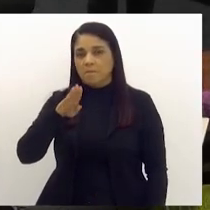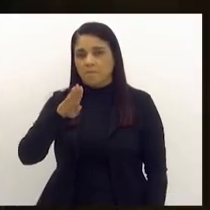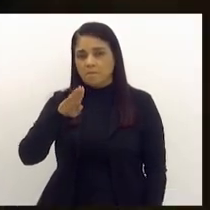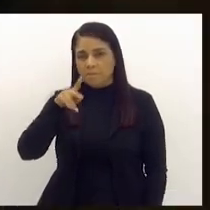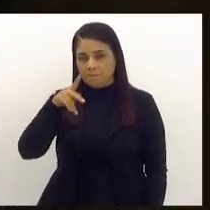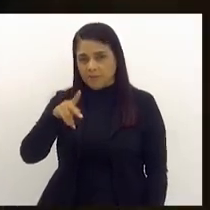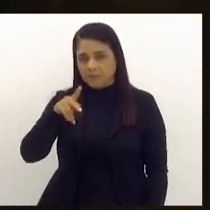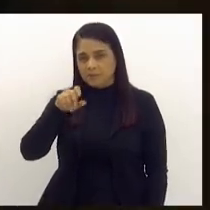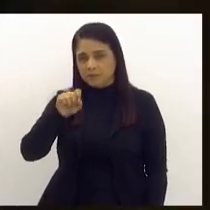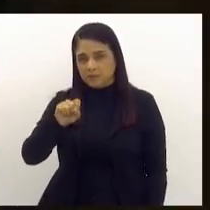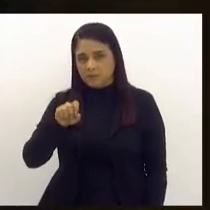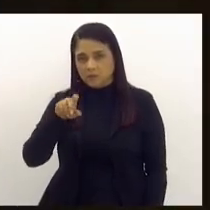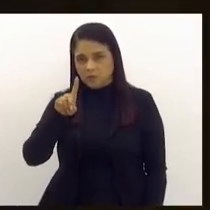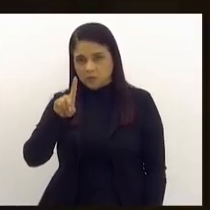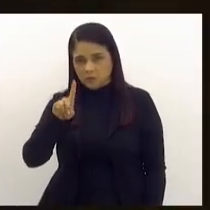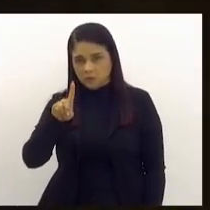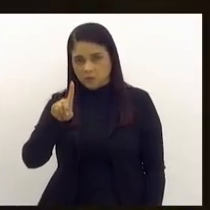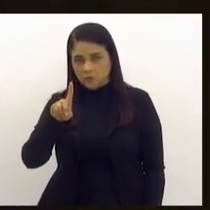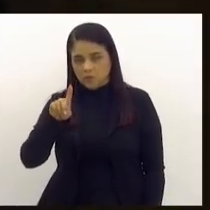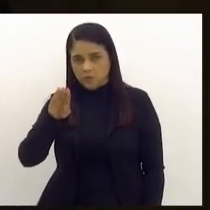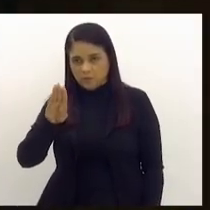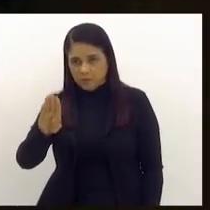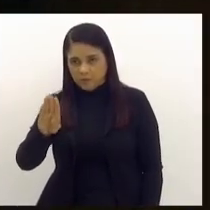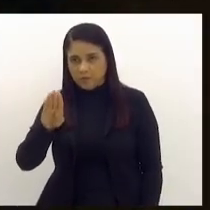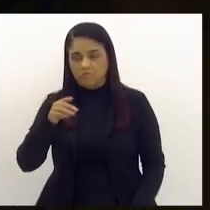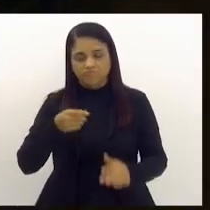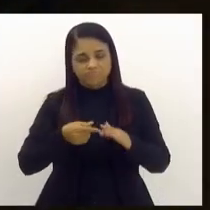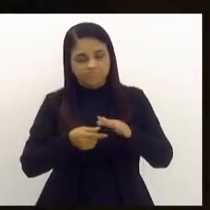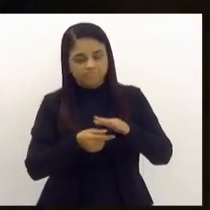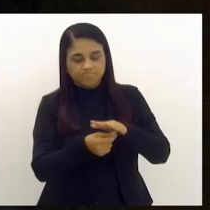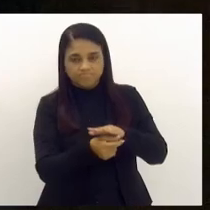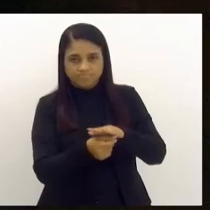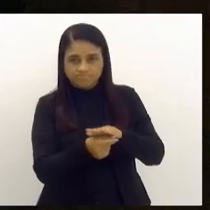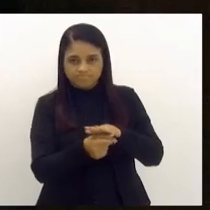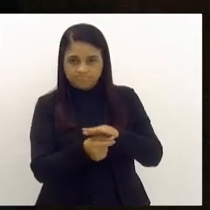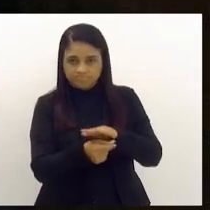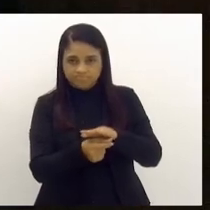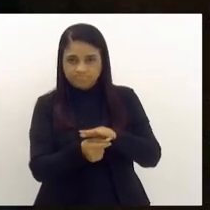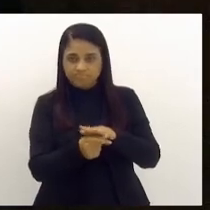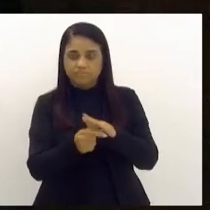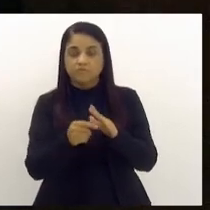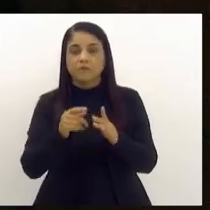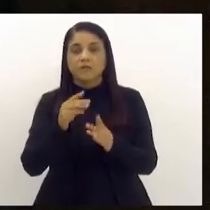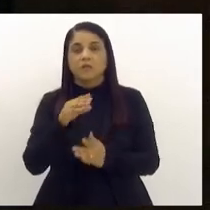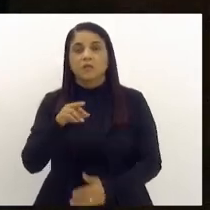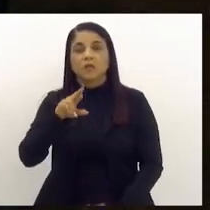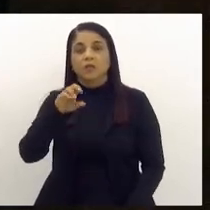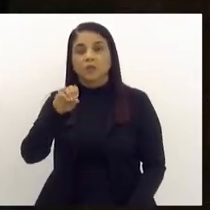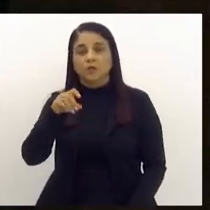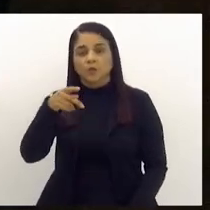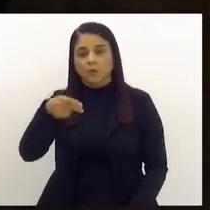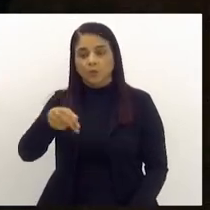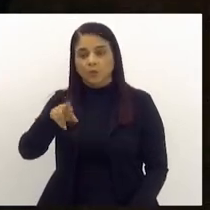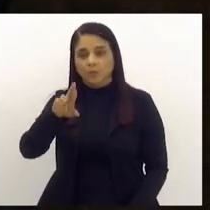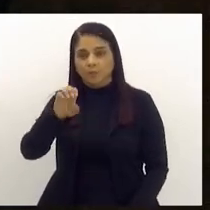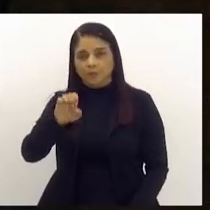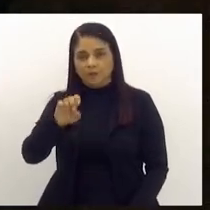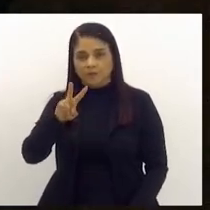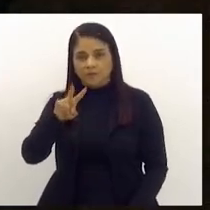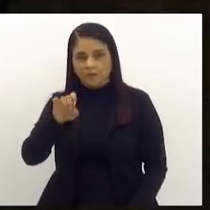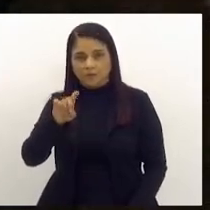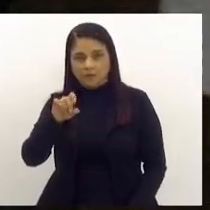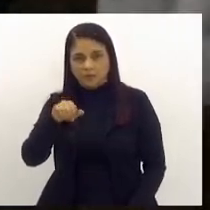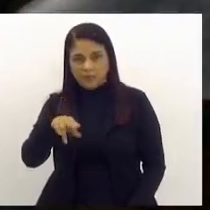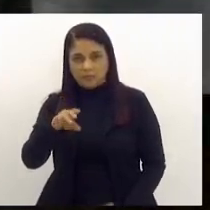da preservação da integralidade do fundo que trata do Rio Previdência, encaminha voto contrário à